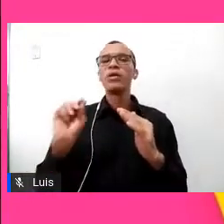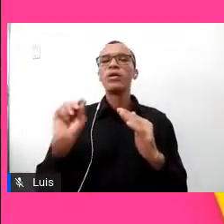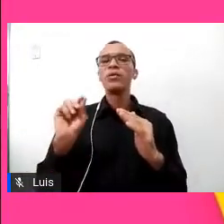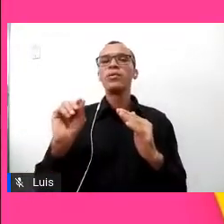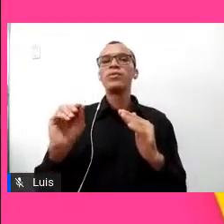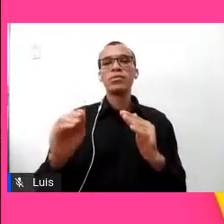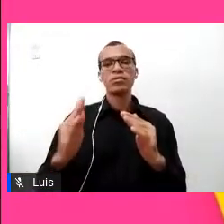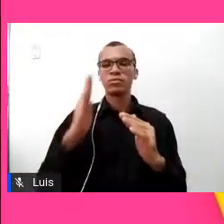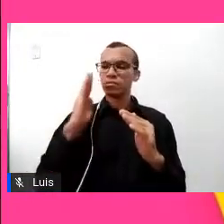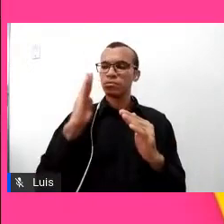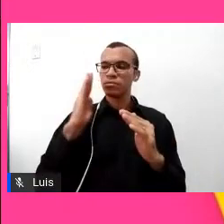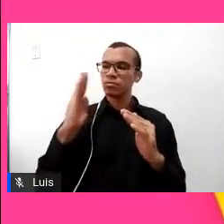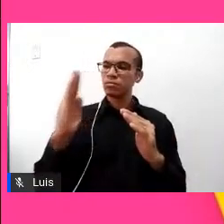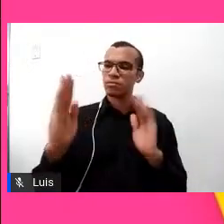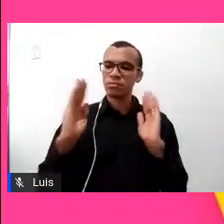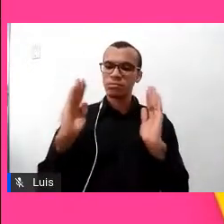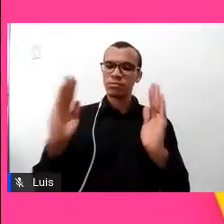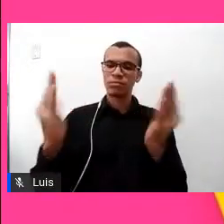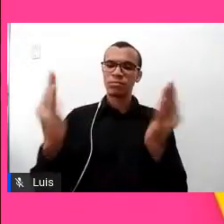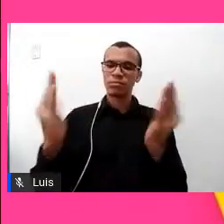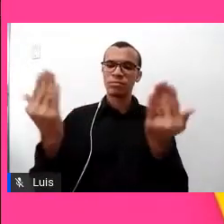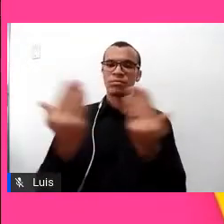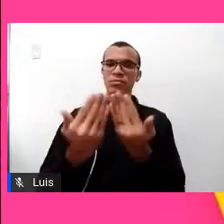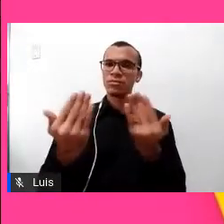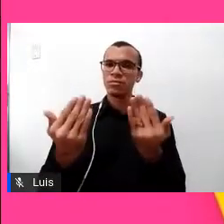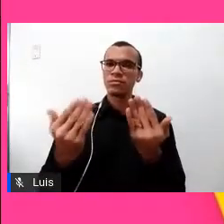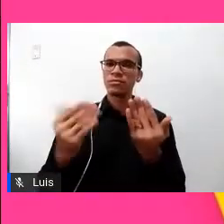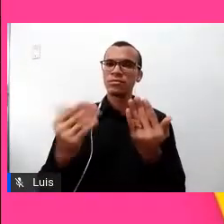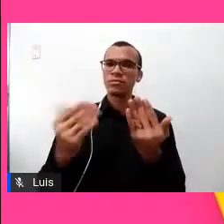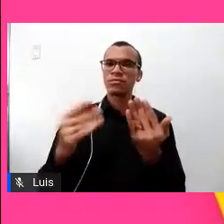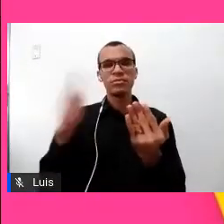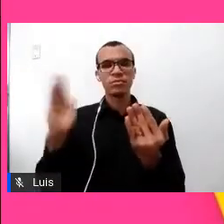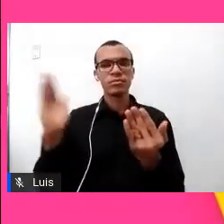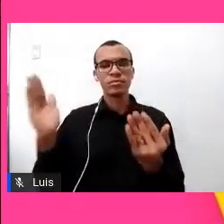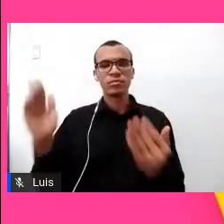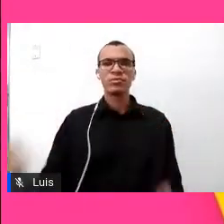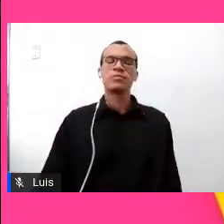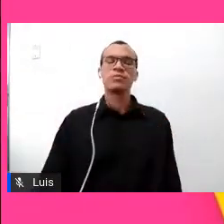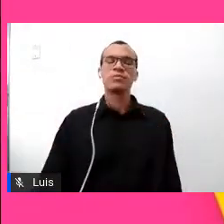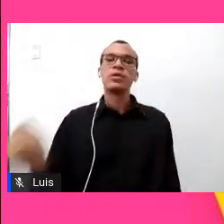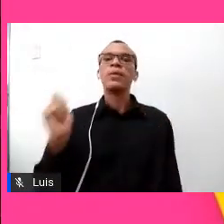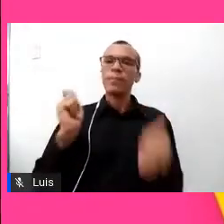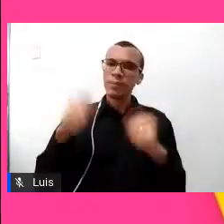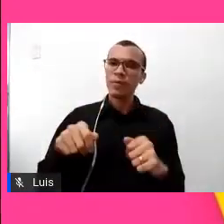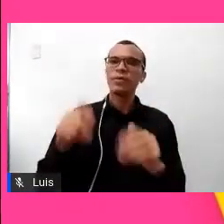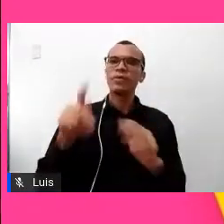vai descer na lateral. Aí eu posso vir aqui no programa Pepacura,